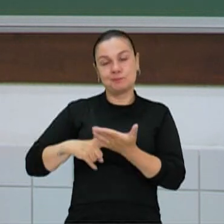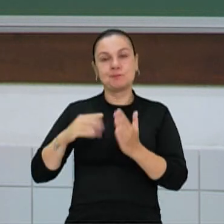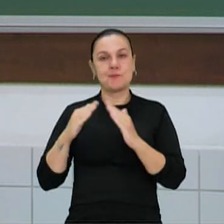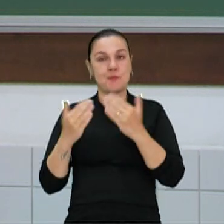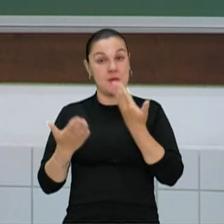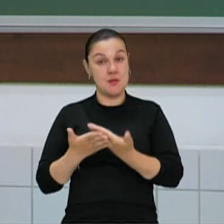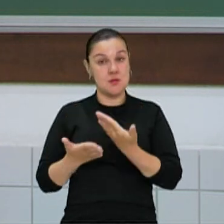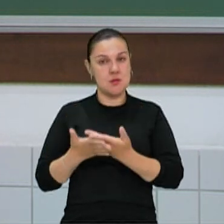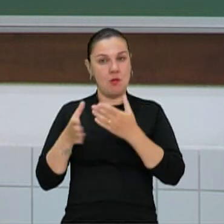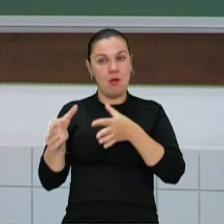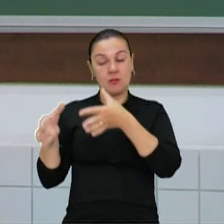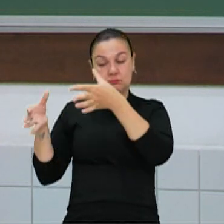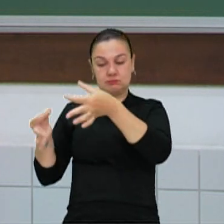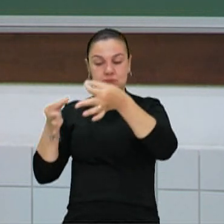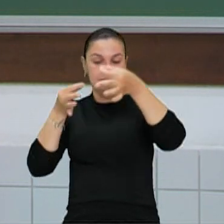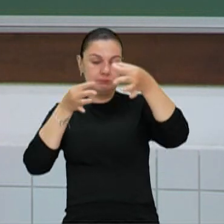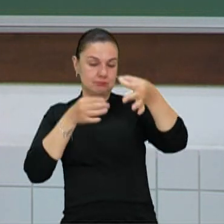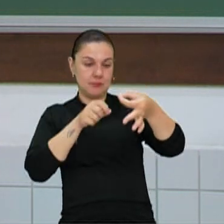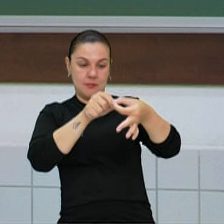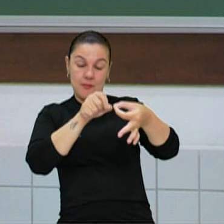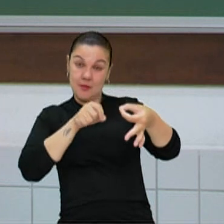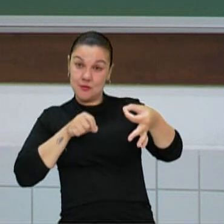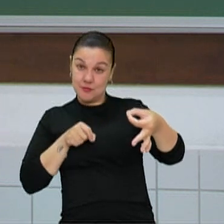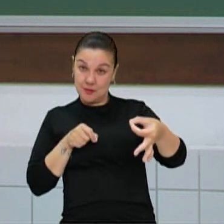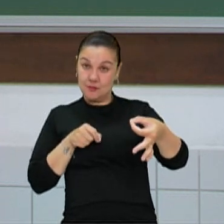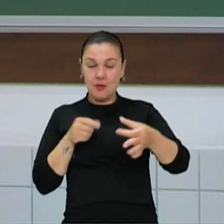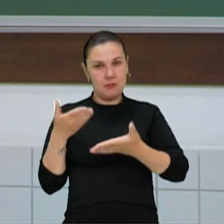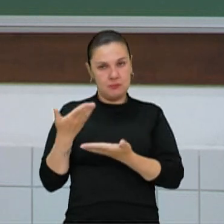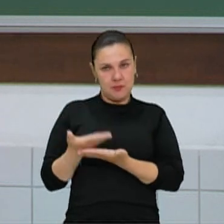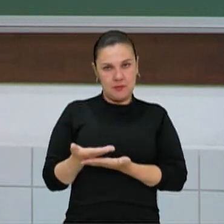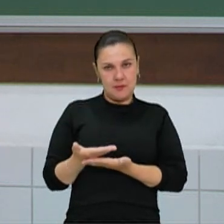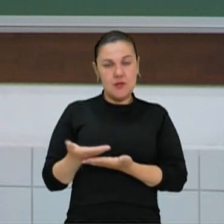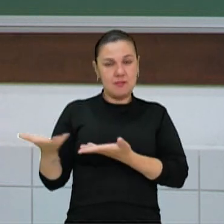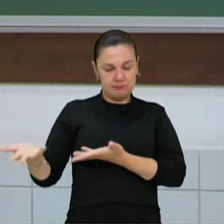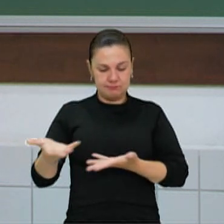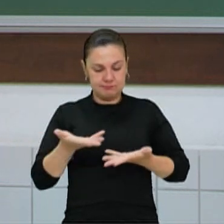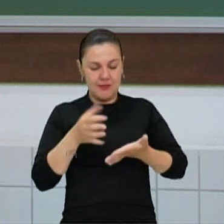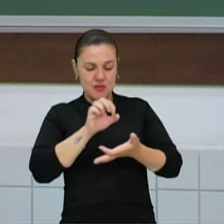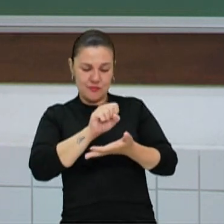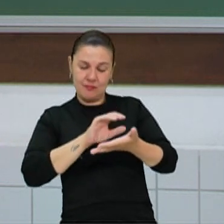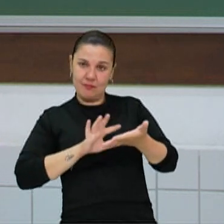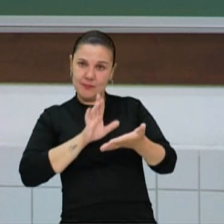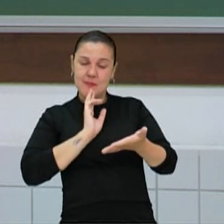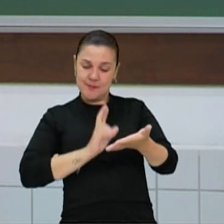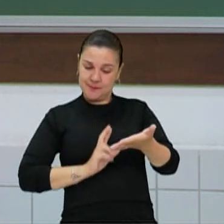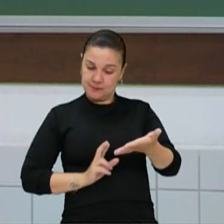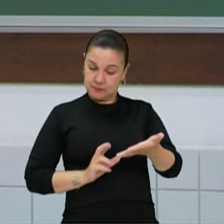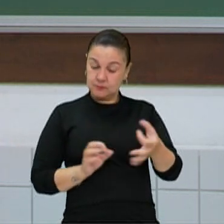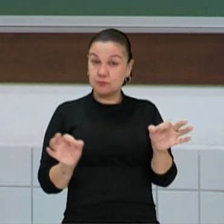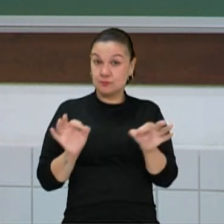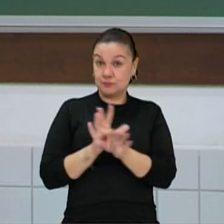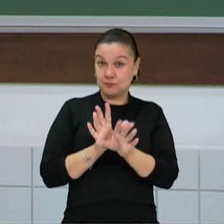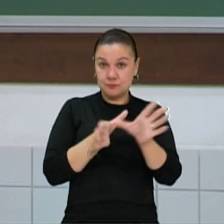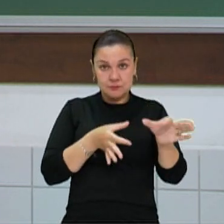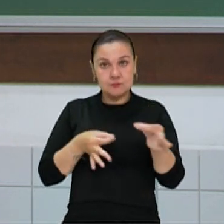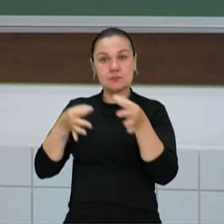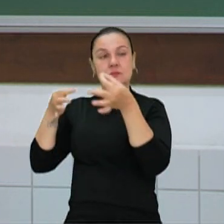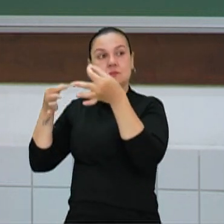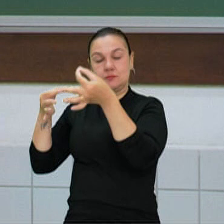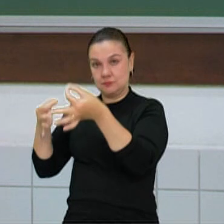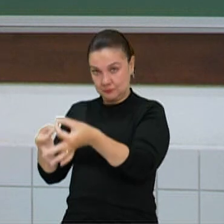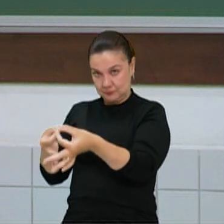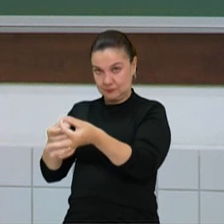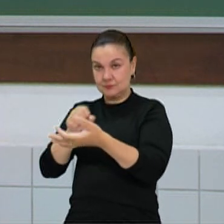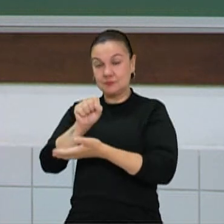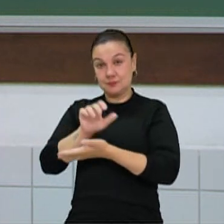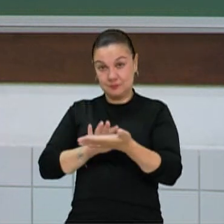escola, veja o dia que ela está atendendo a comunidade, pegue as suas atividades, faça em casa e retorne